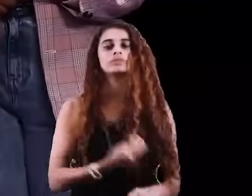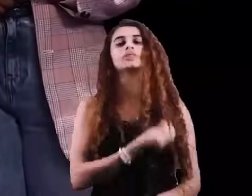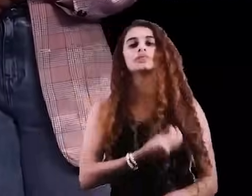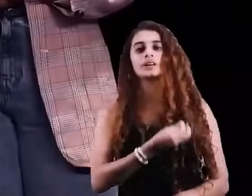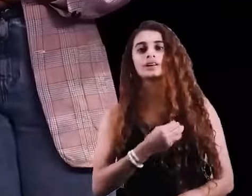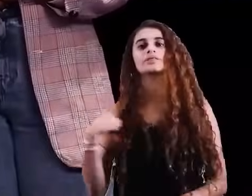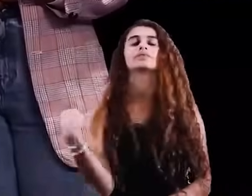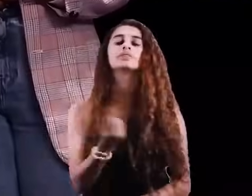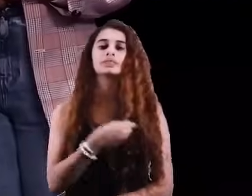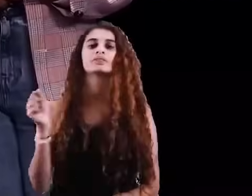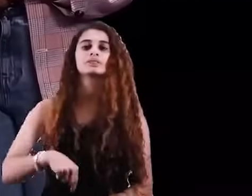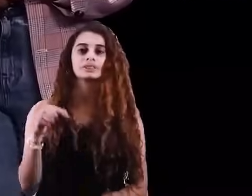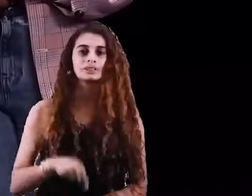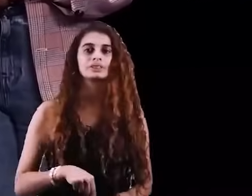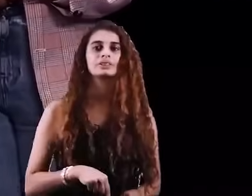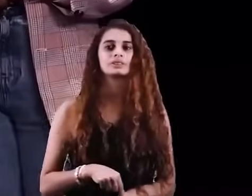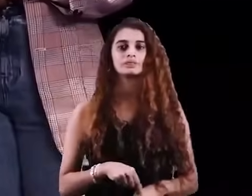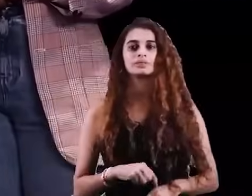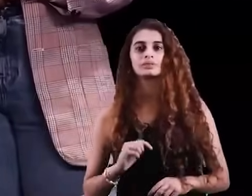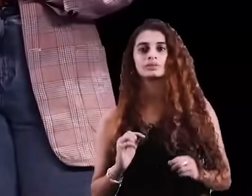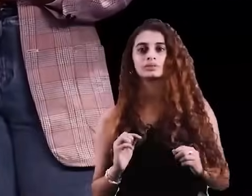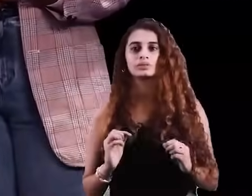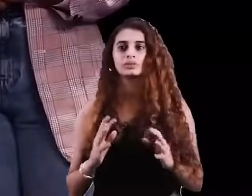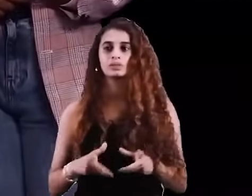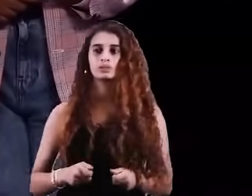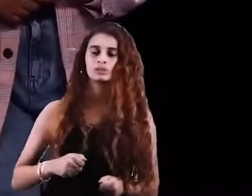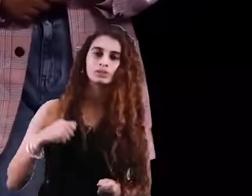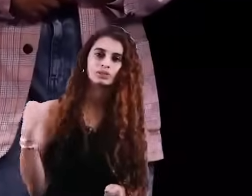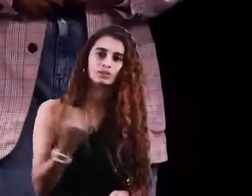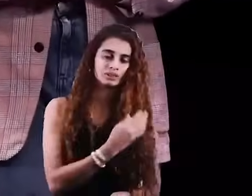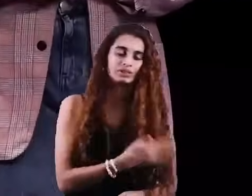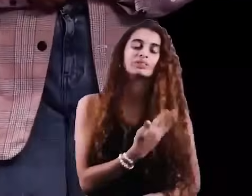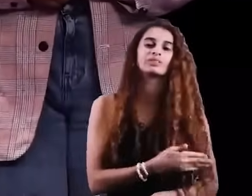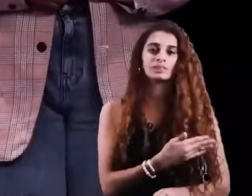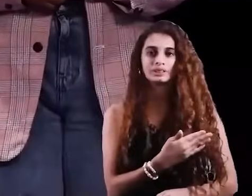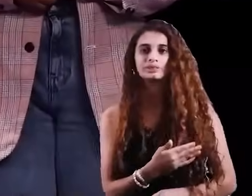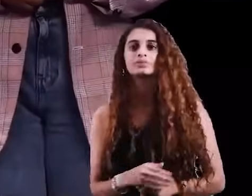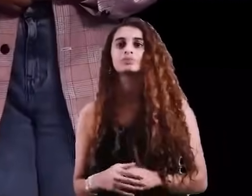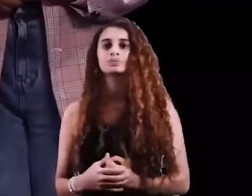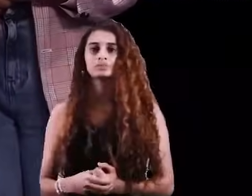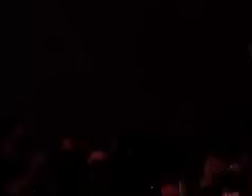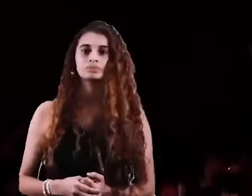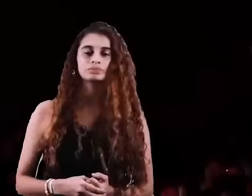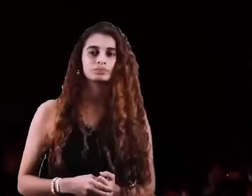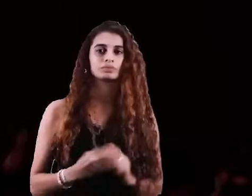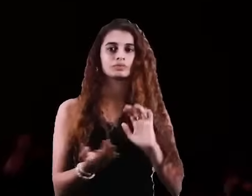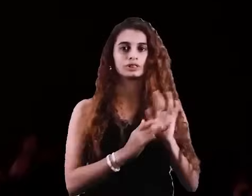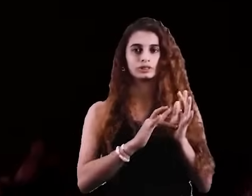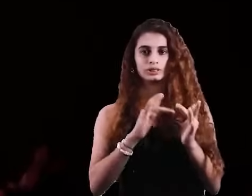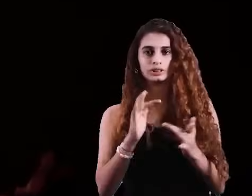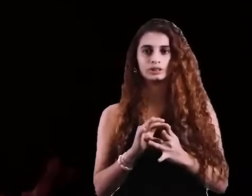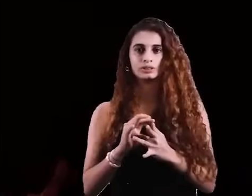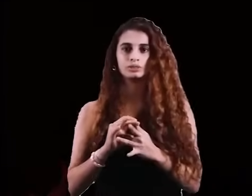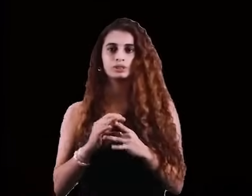Ele, ser aceita por Ele, amada por Ele, for tudo que a gente tem no nosso coração, Ele mesmo se encarrega